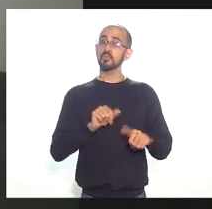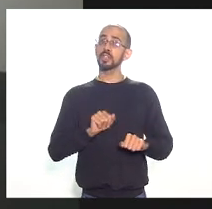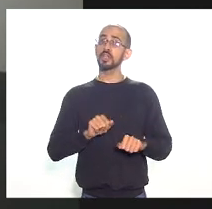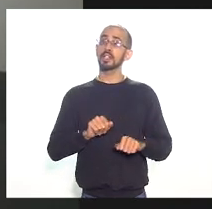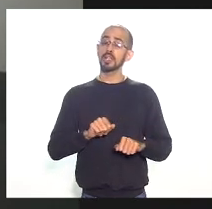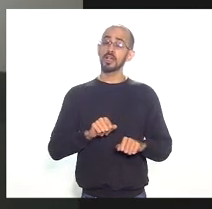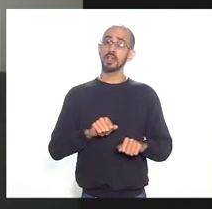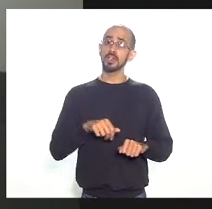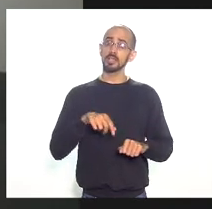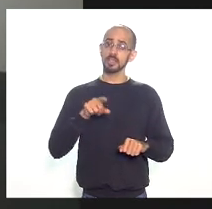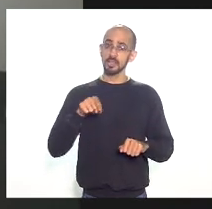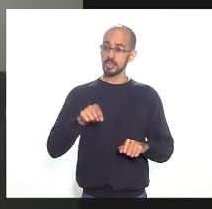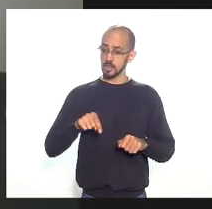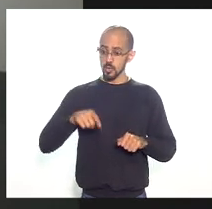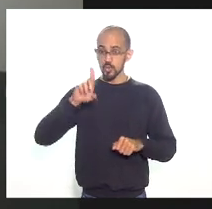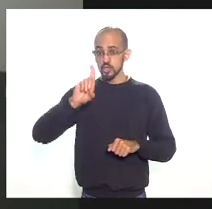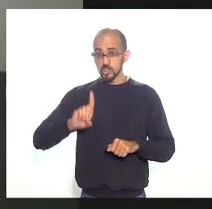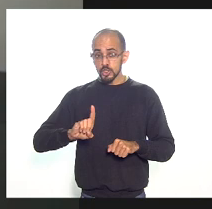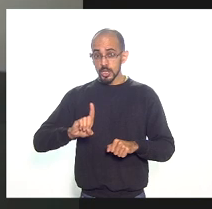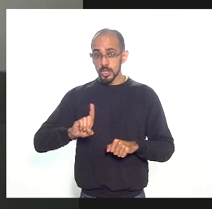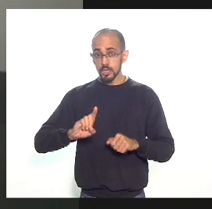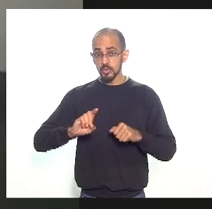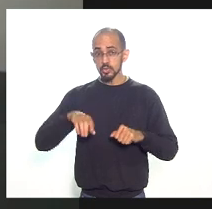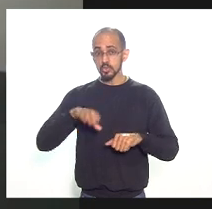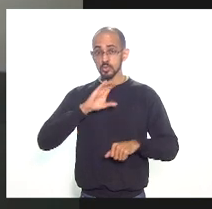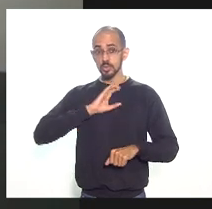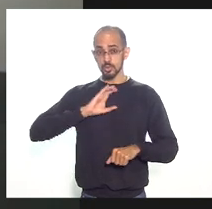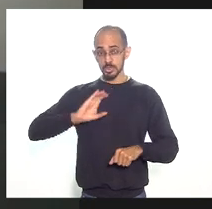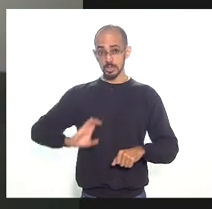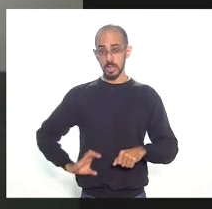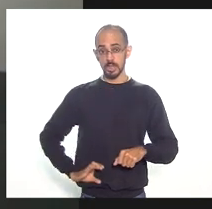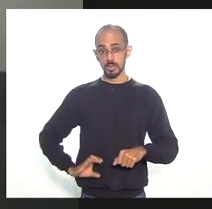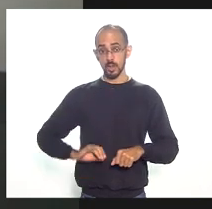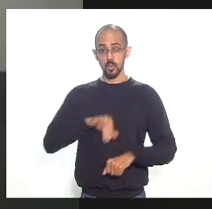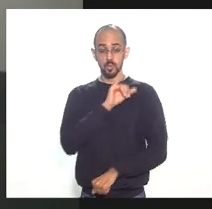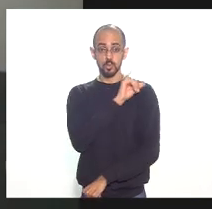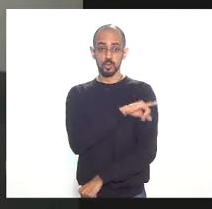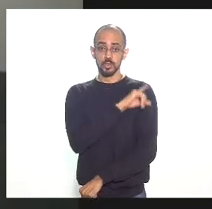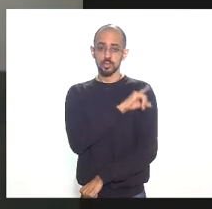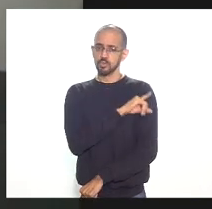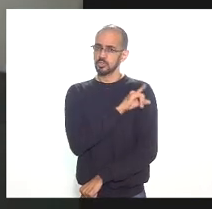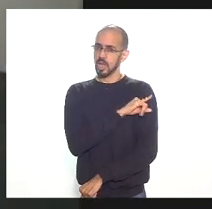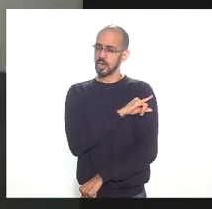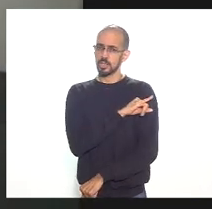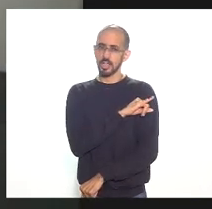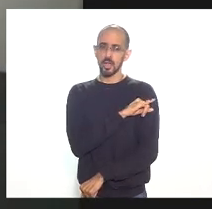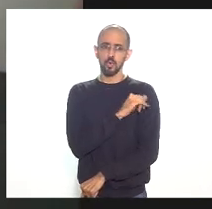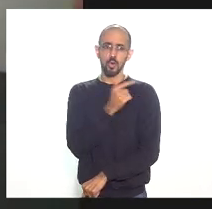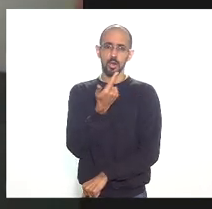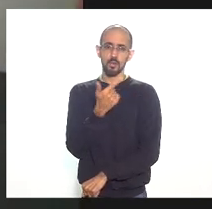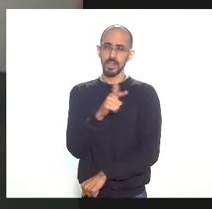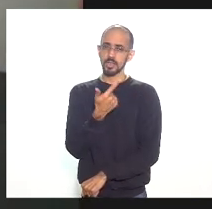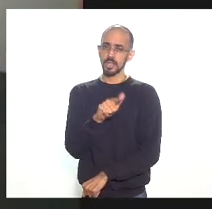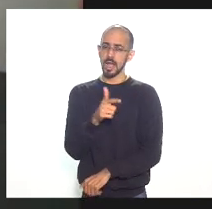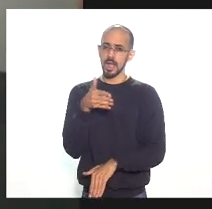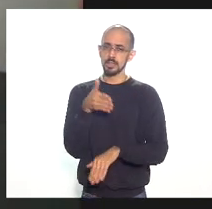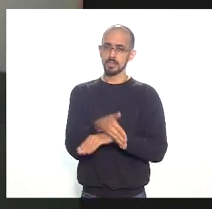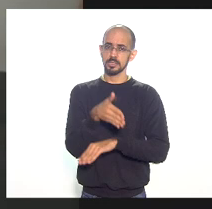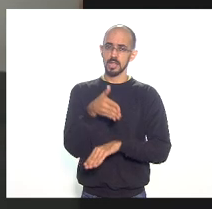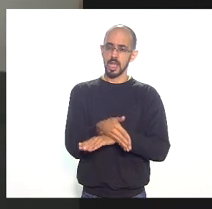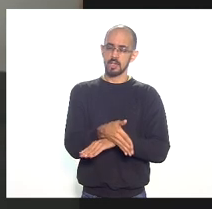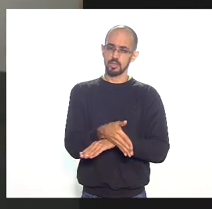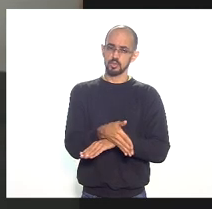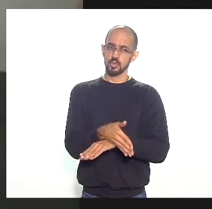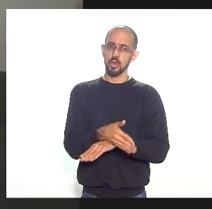subjetivos dos cidadãos fluminenses ficará desamparada do efetivo acesso à jurisdição dada a